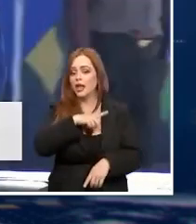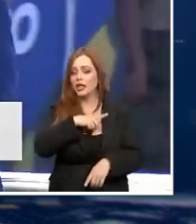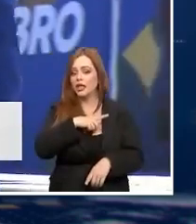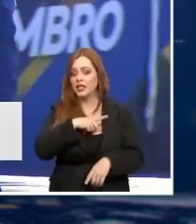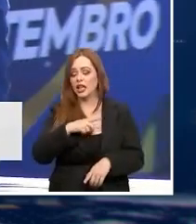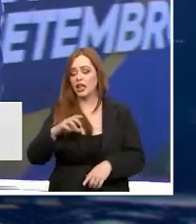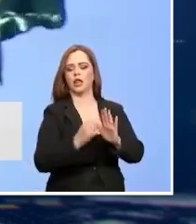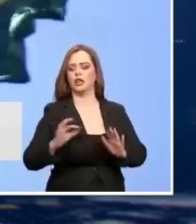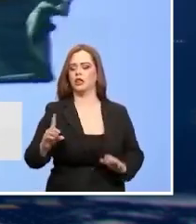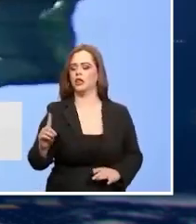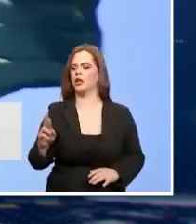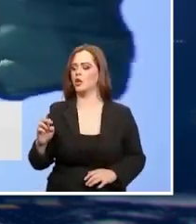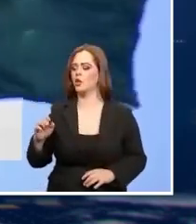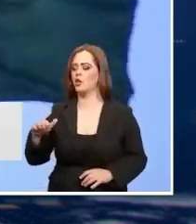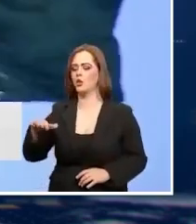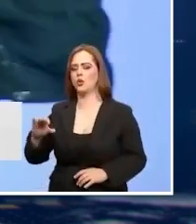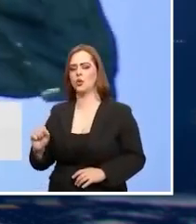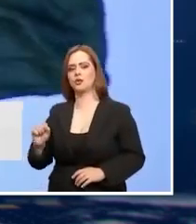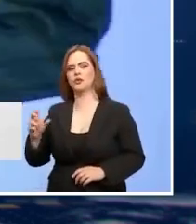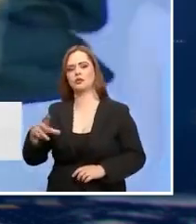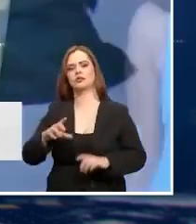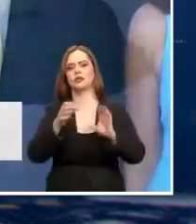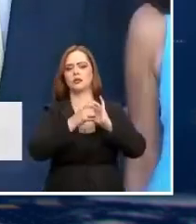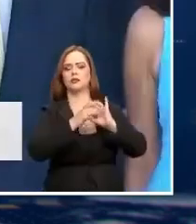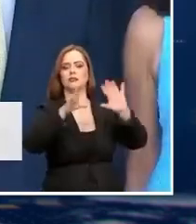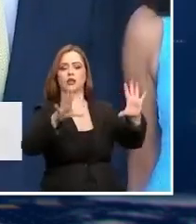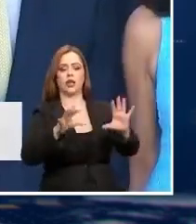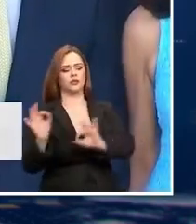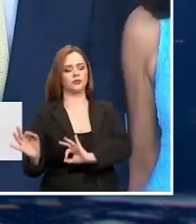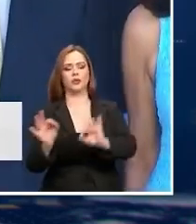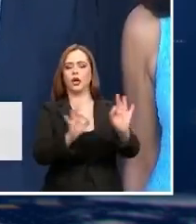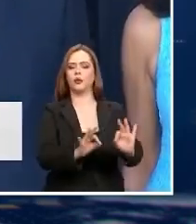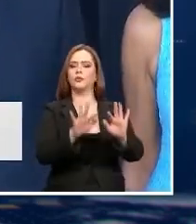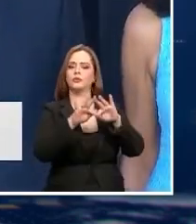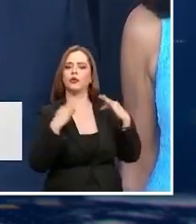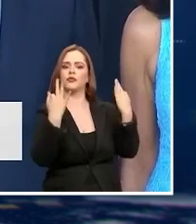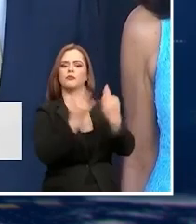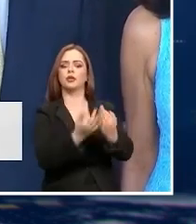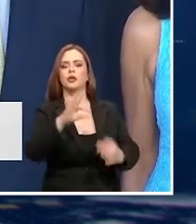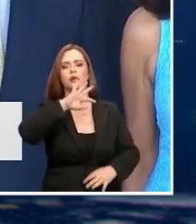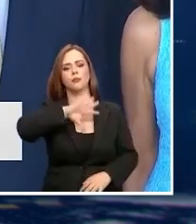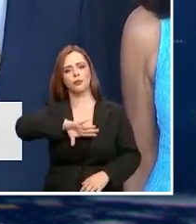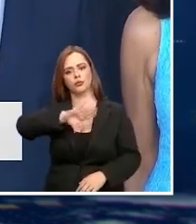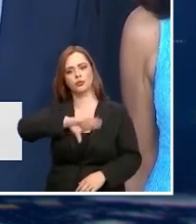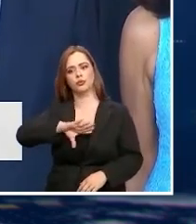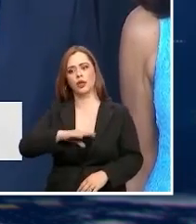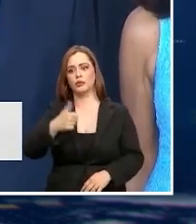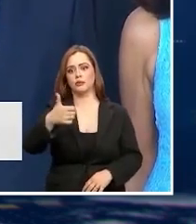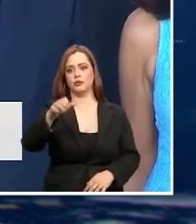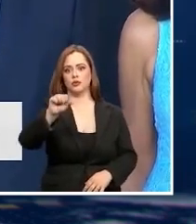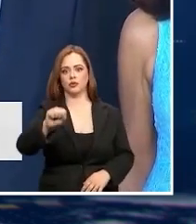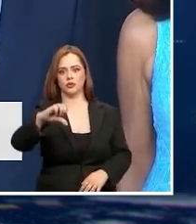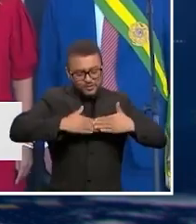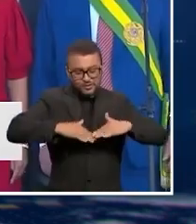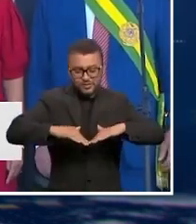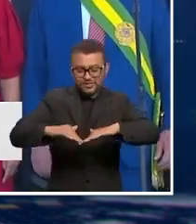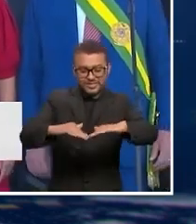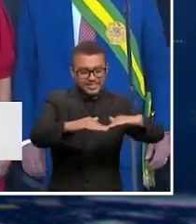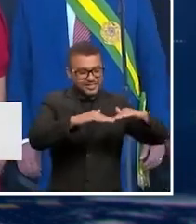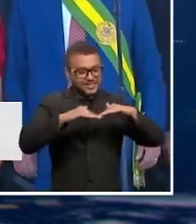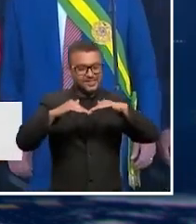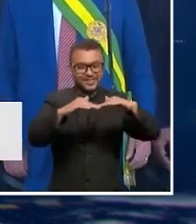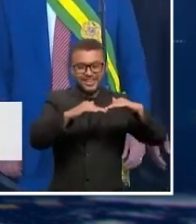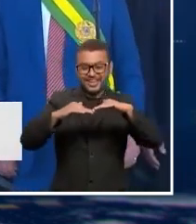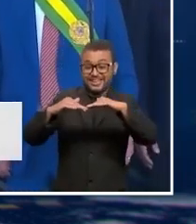porque eu trabalhei lá em Brasília. Tem locais, evidentemente, depois desse evento do Rio de Janeiro, a precaução foi muito maior. Não